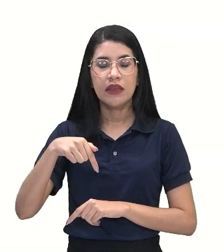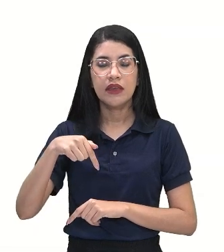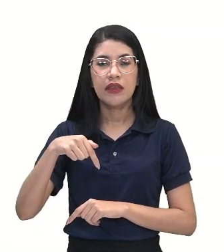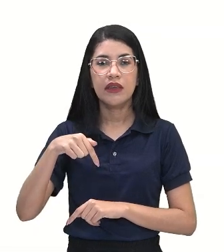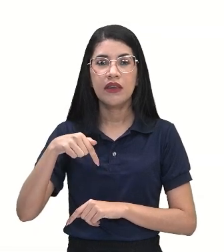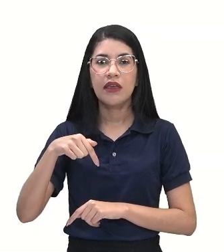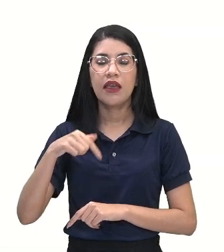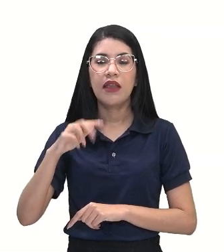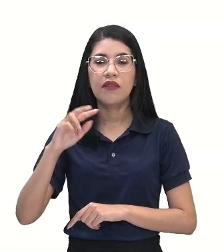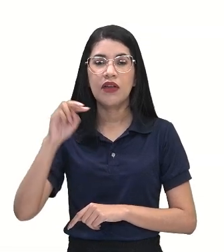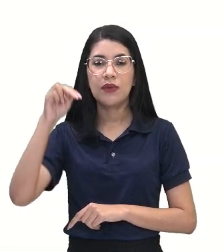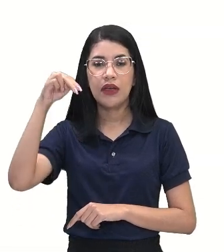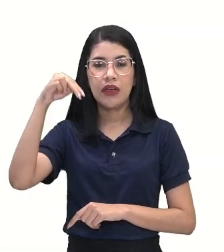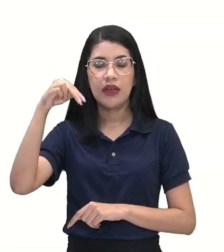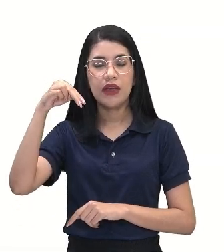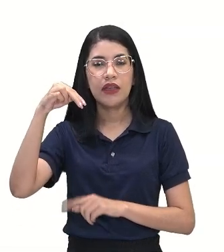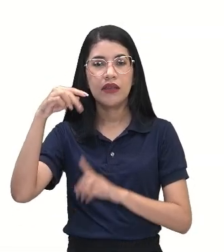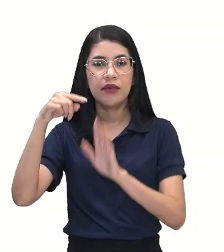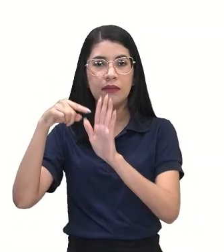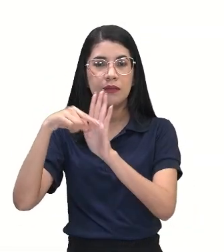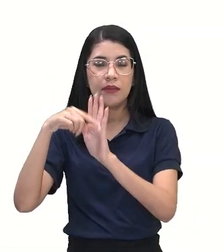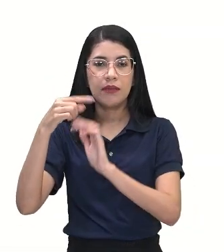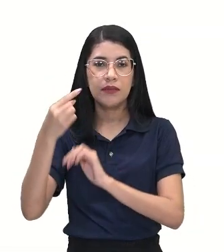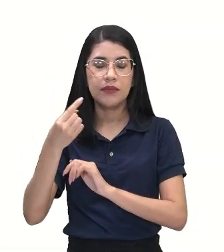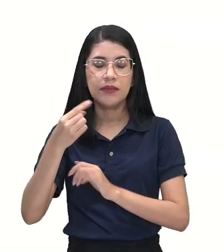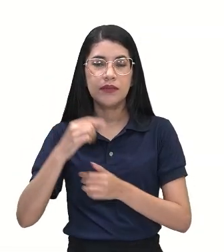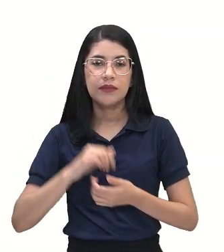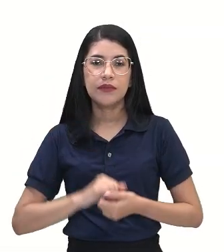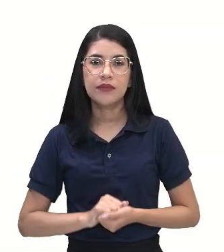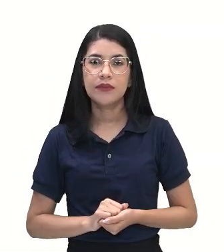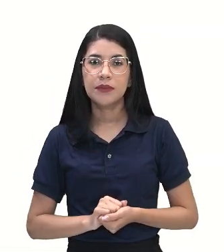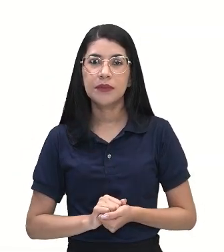Q elevado a N menos 1.